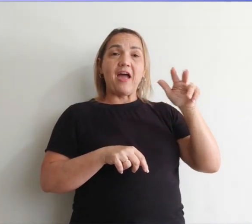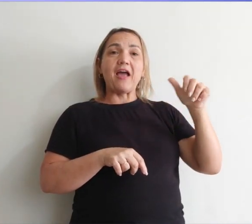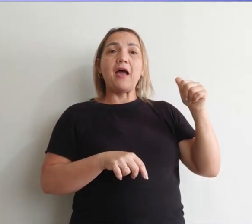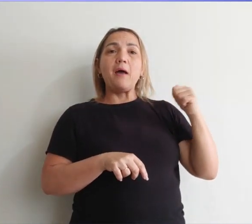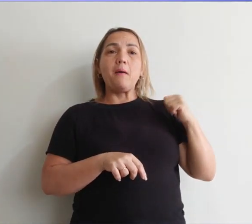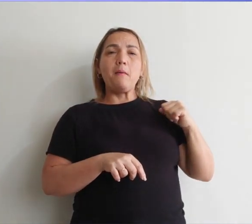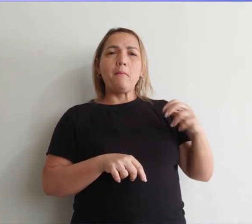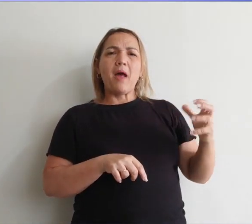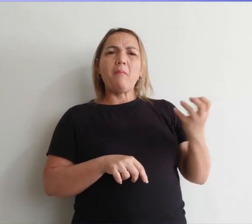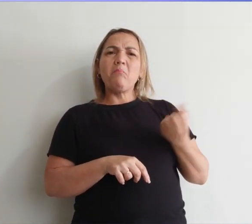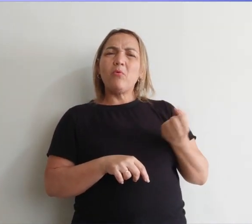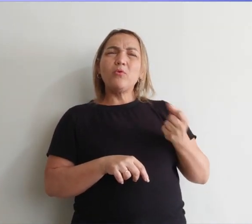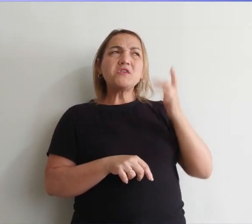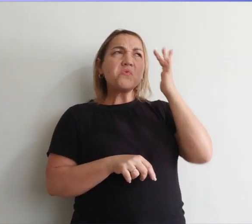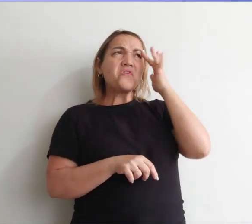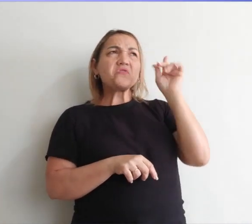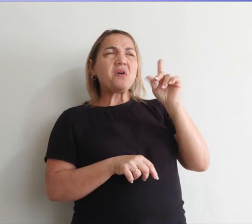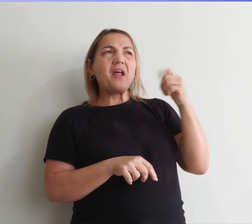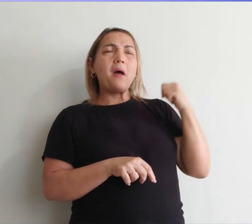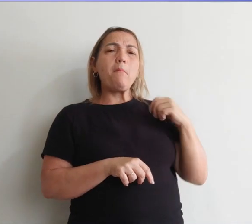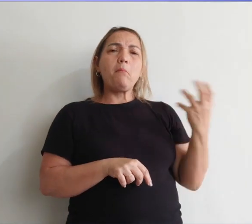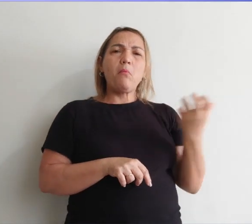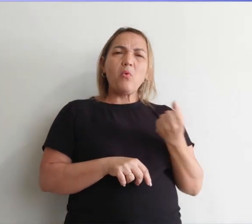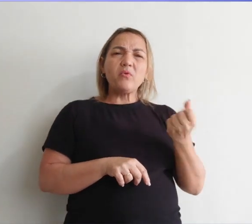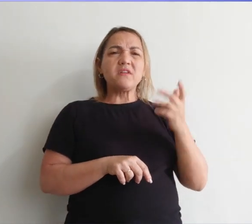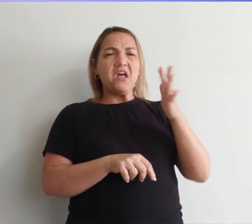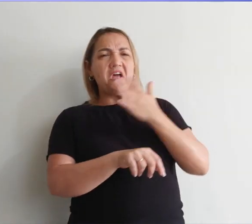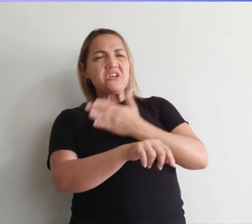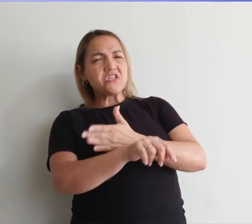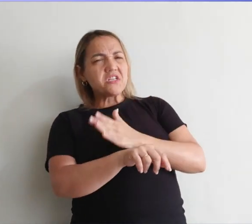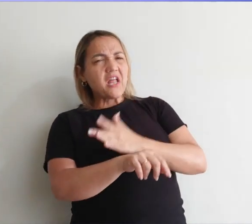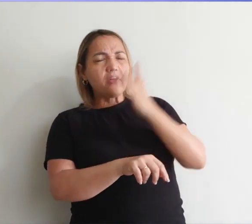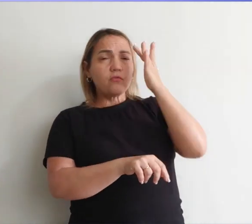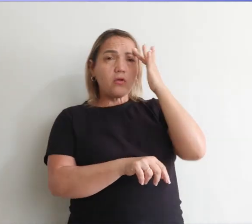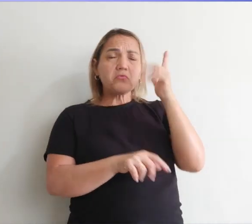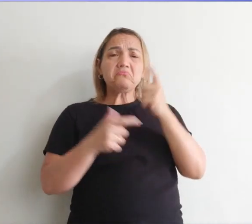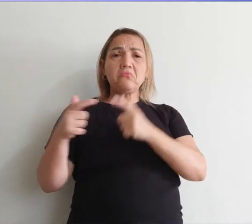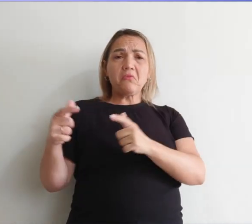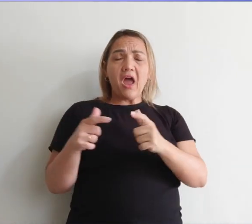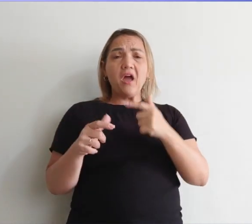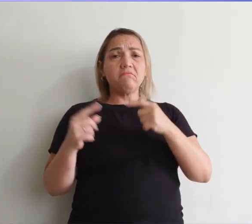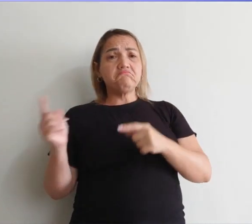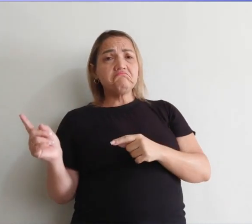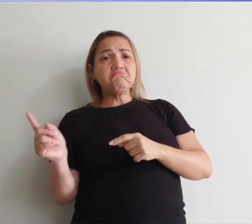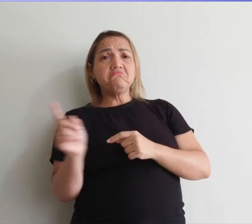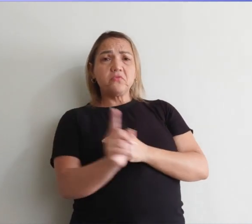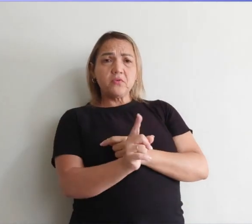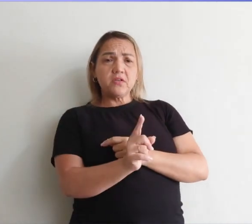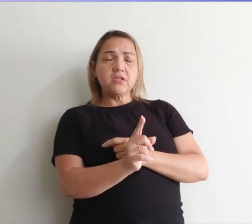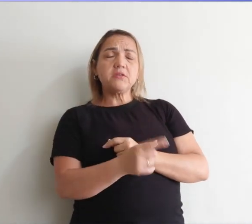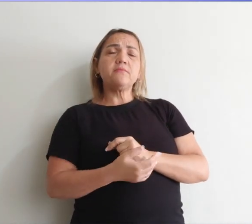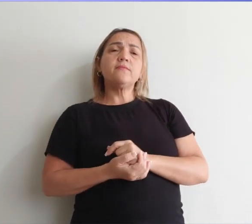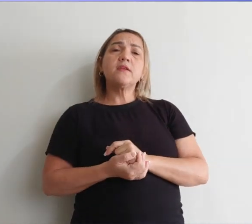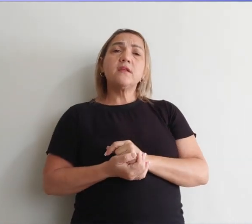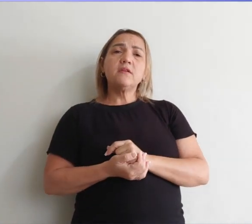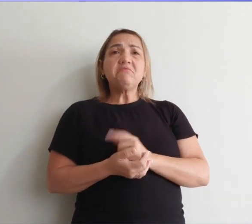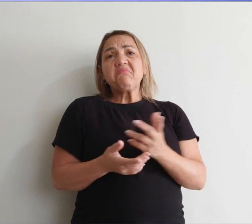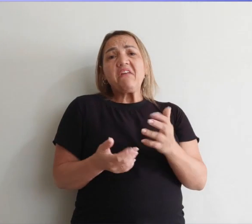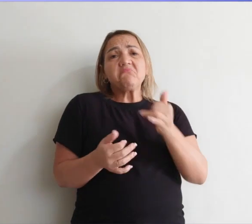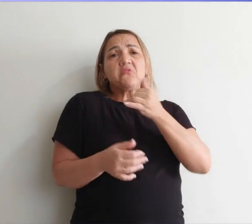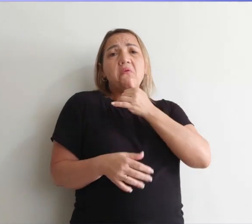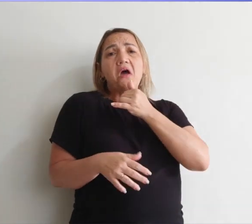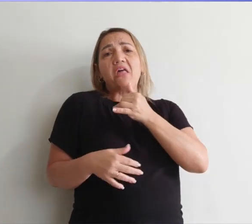bolsista, acho que nem ganhei bolsa no começo, mas tem vaga para estágio, num local tal. Eu fui lá. Tô